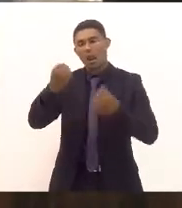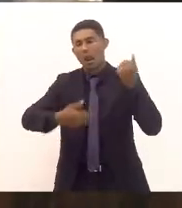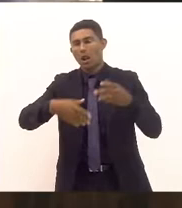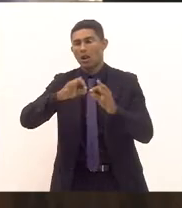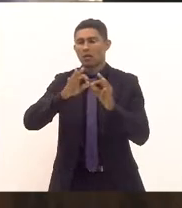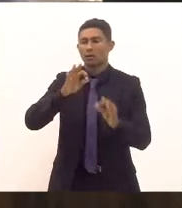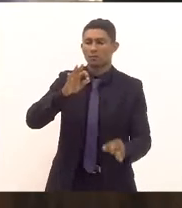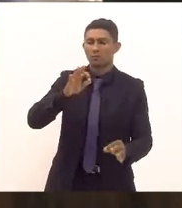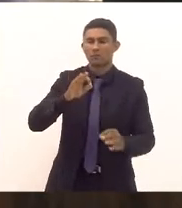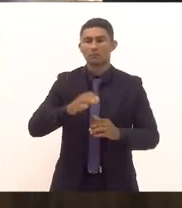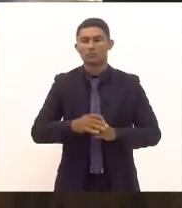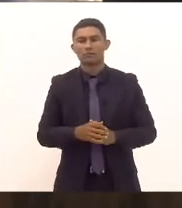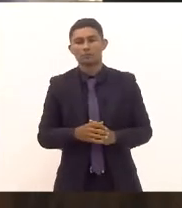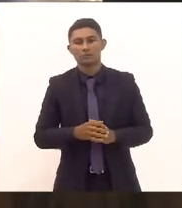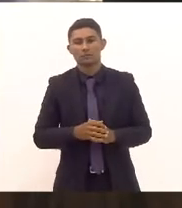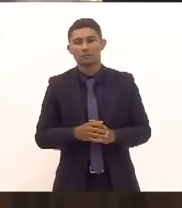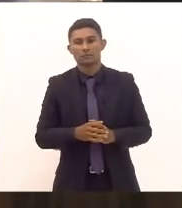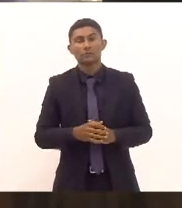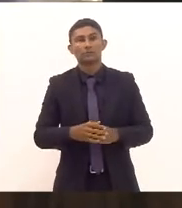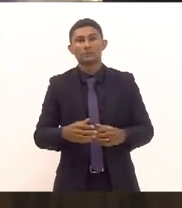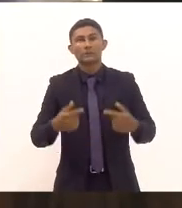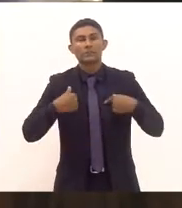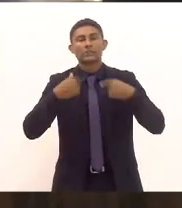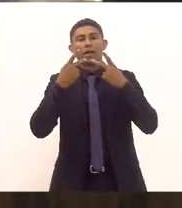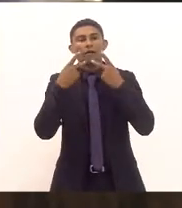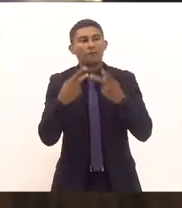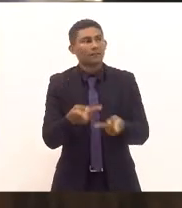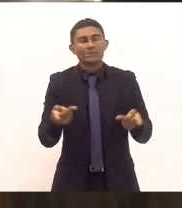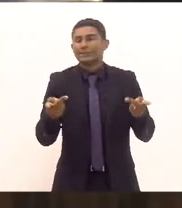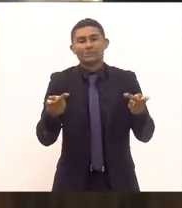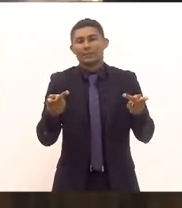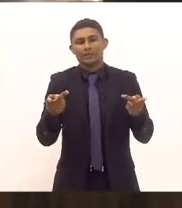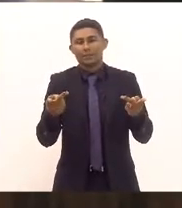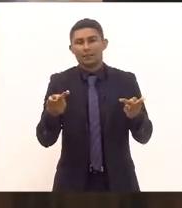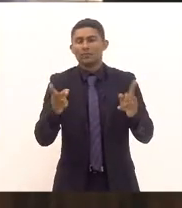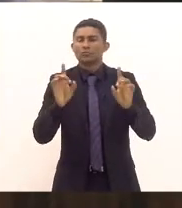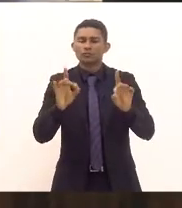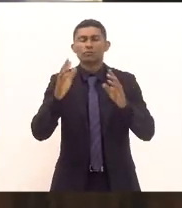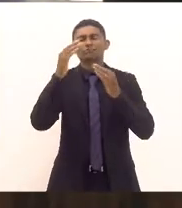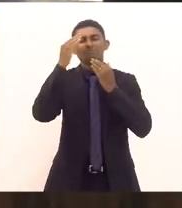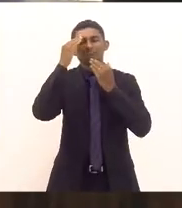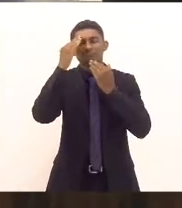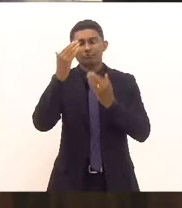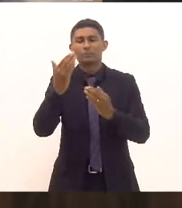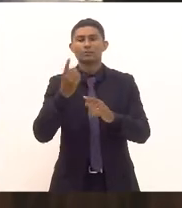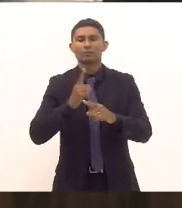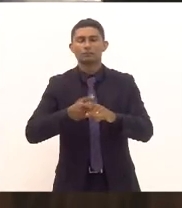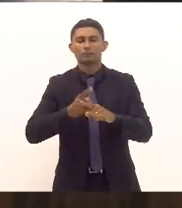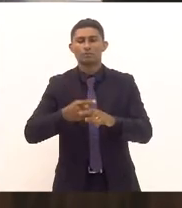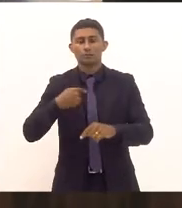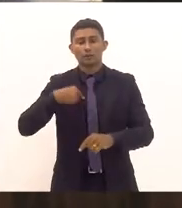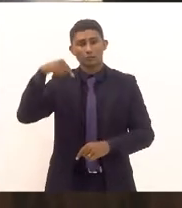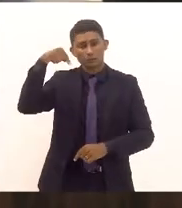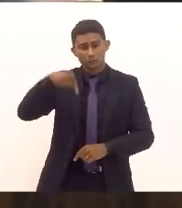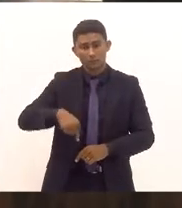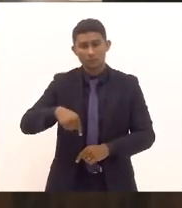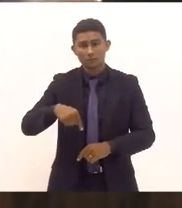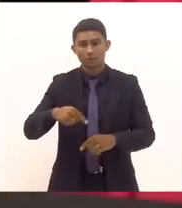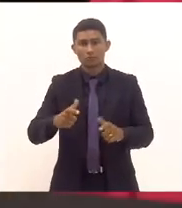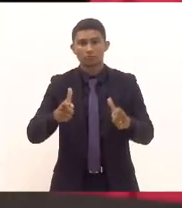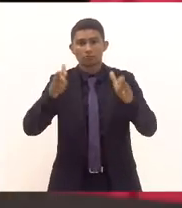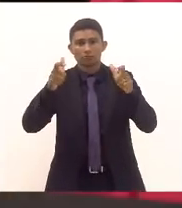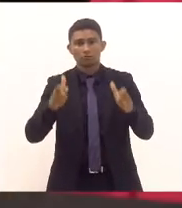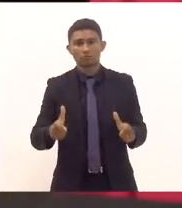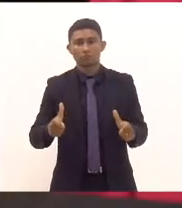e eu não tenho muito nem o que falar né tem só que agradecer porque eu estou ocupando um lugar eu